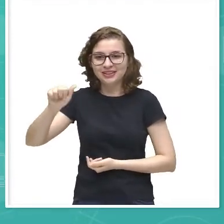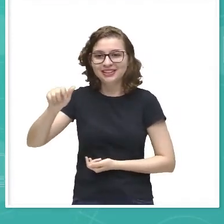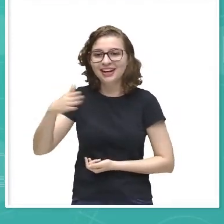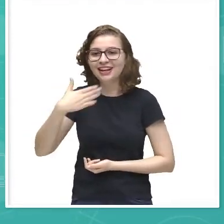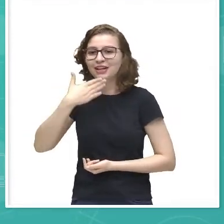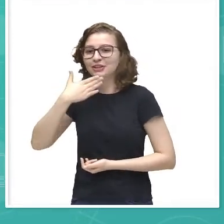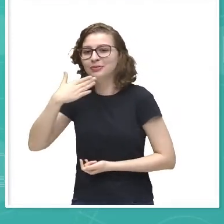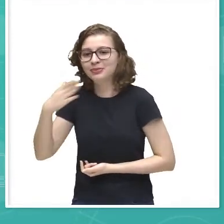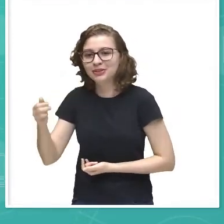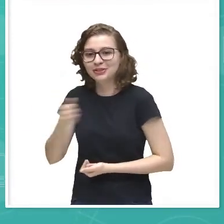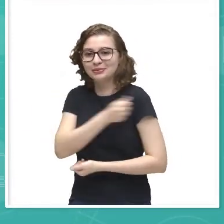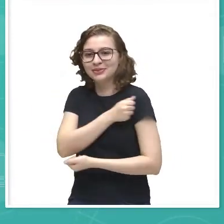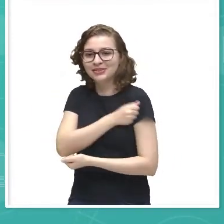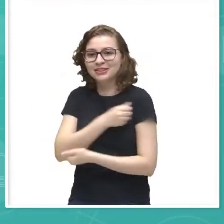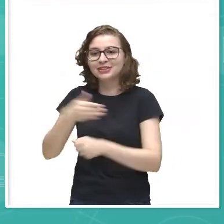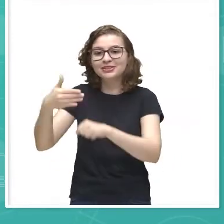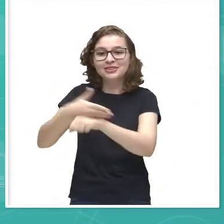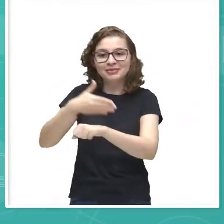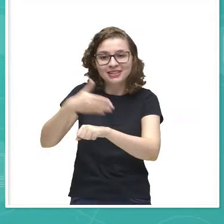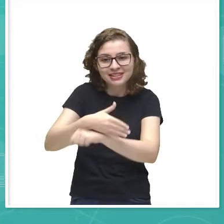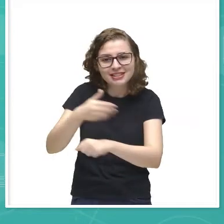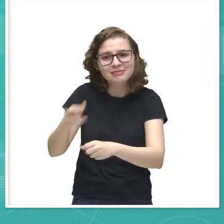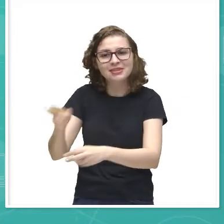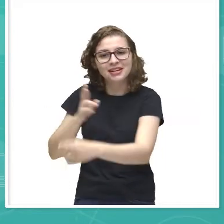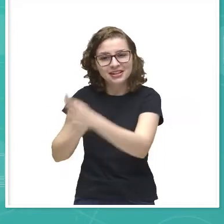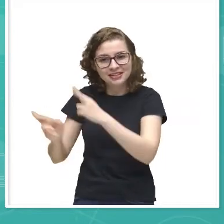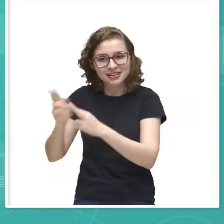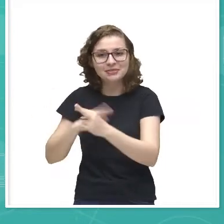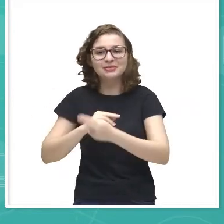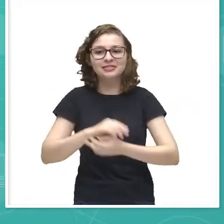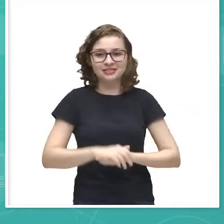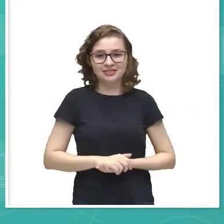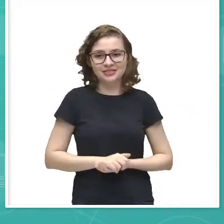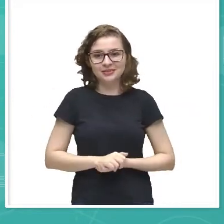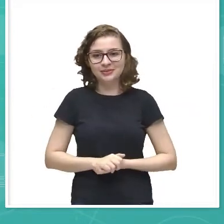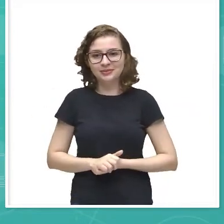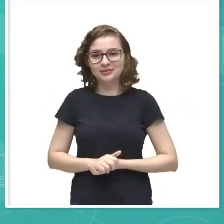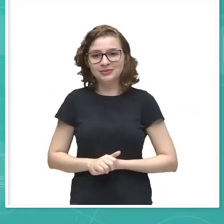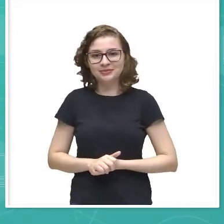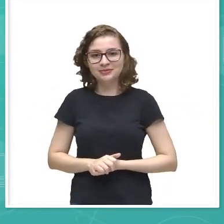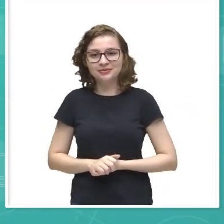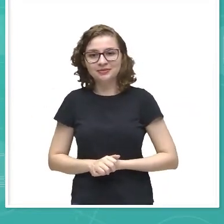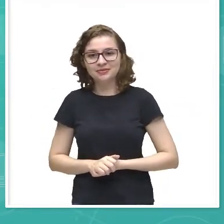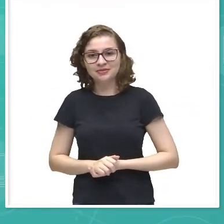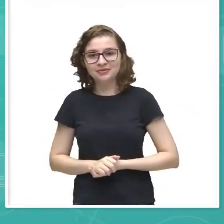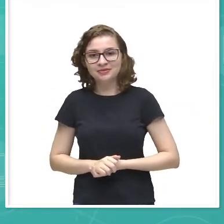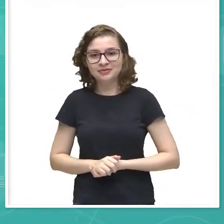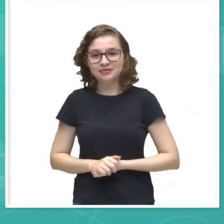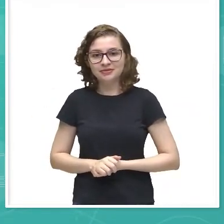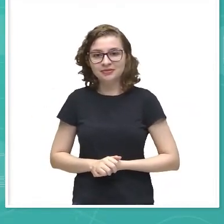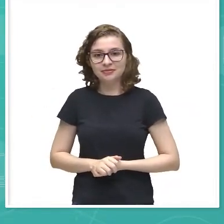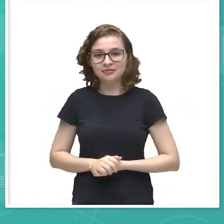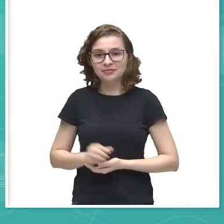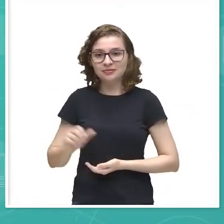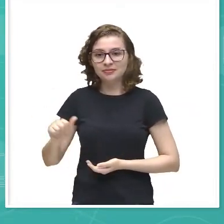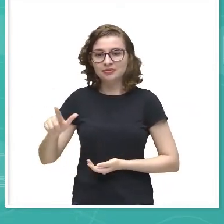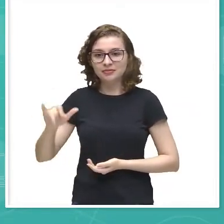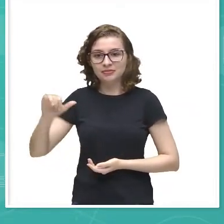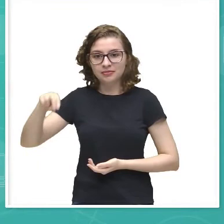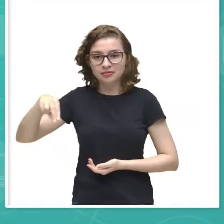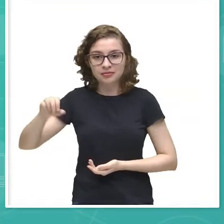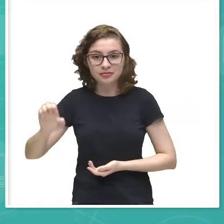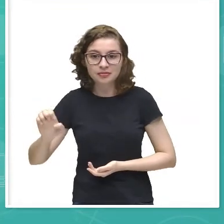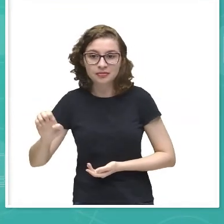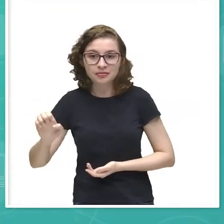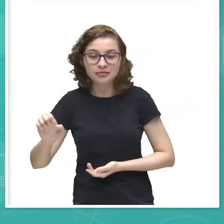horrível, gente. Ela é pior do que eu. A Aline falou que é. Ah, a Aline tá falando da questão 2 ainda,